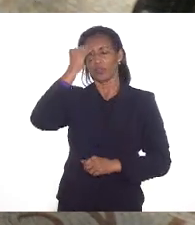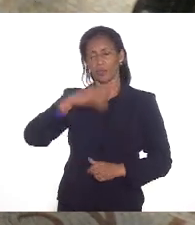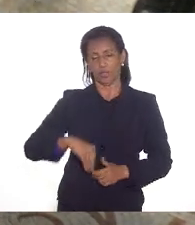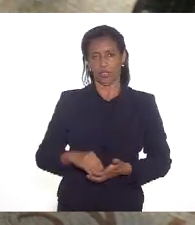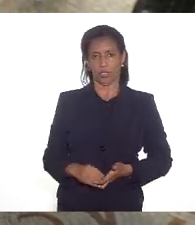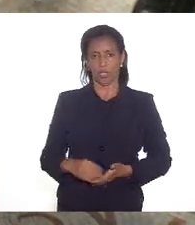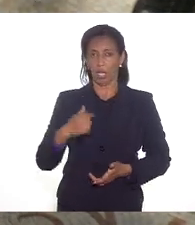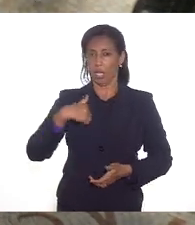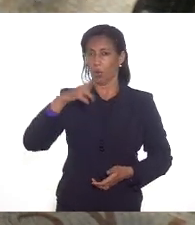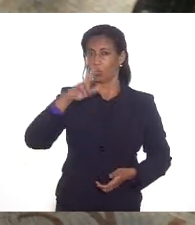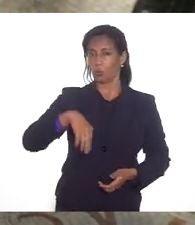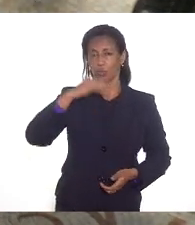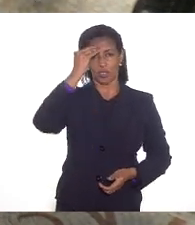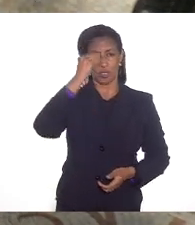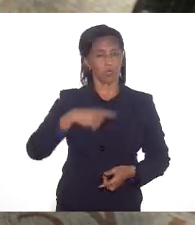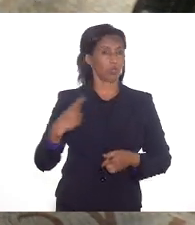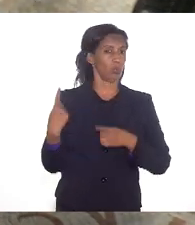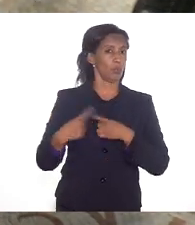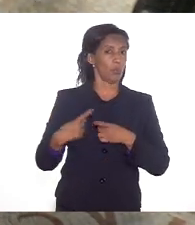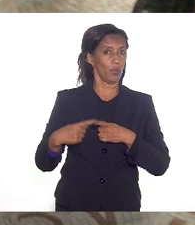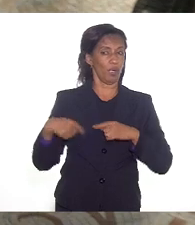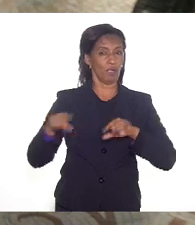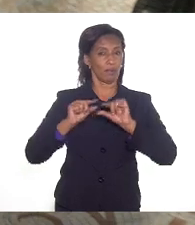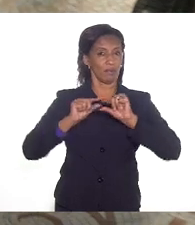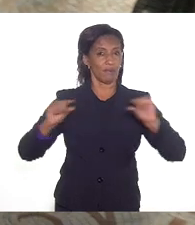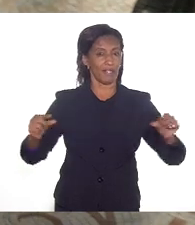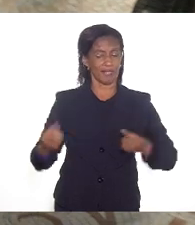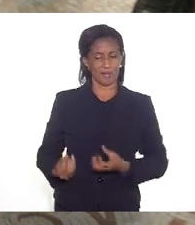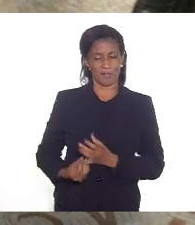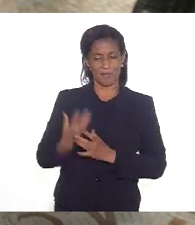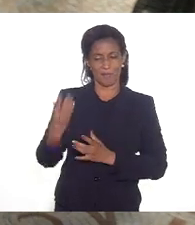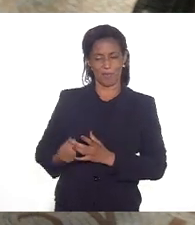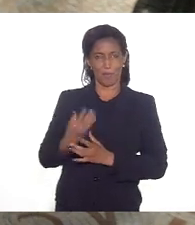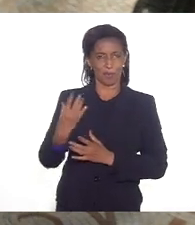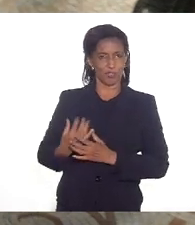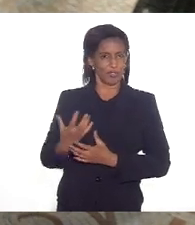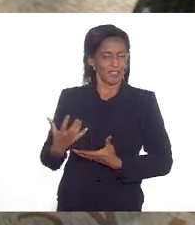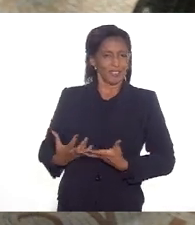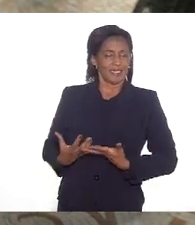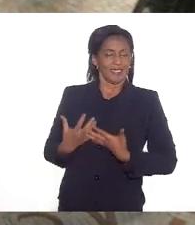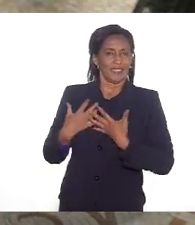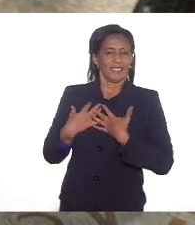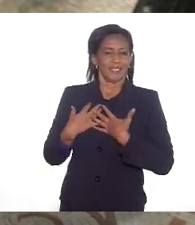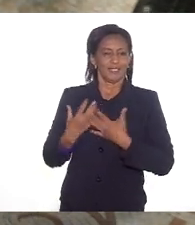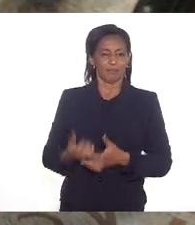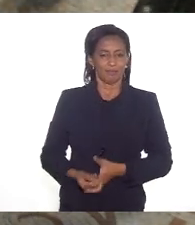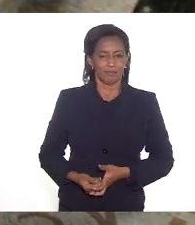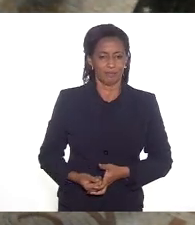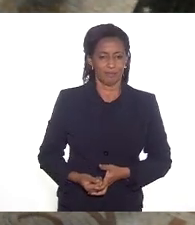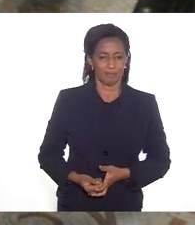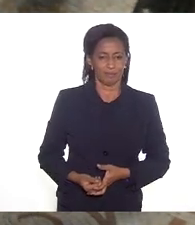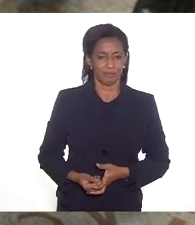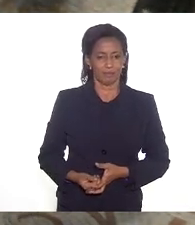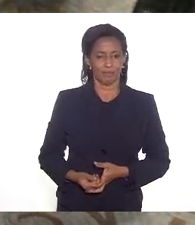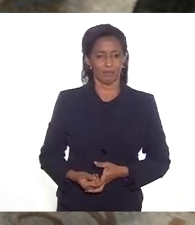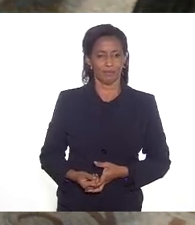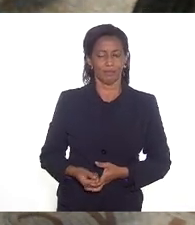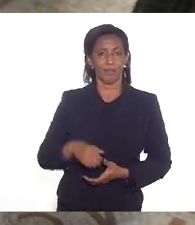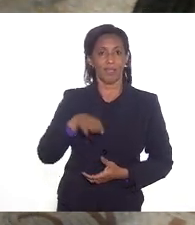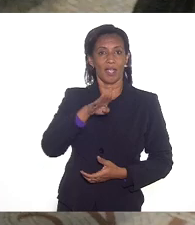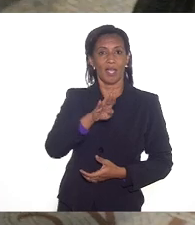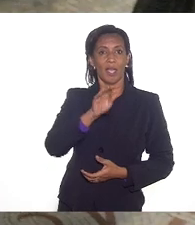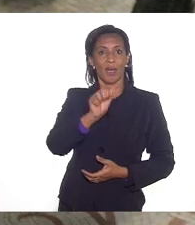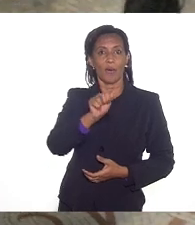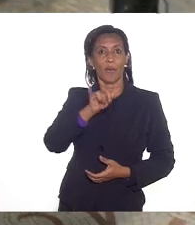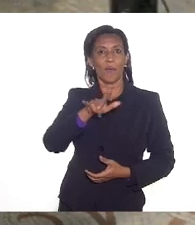Eu nunca desisto gente porque essa frase me motiva é a frase que o baile Segue o baile sempre